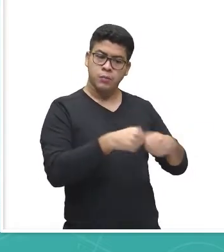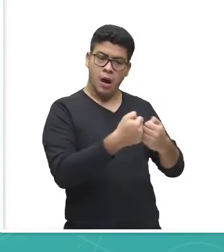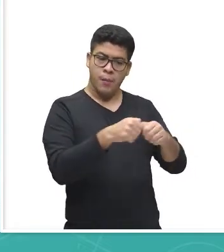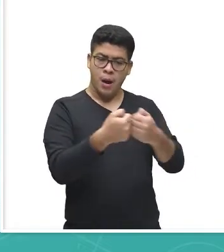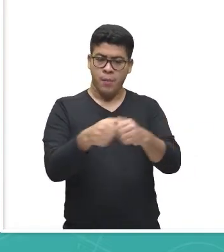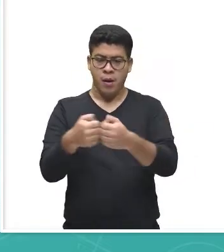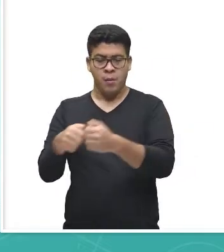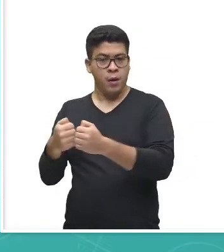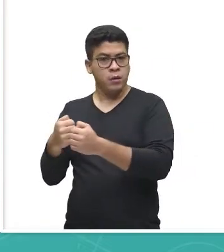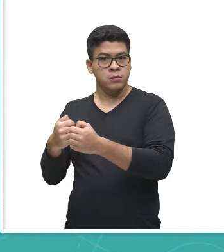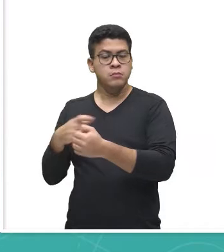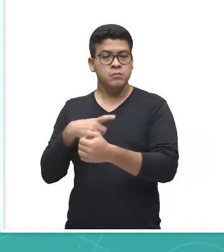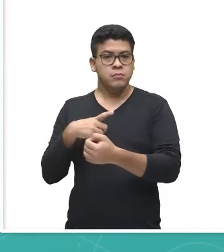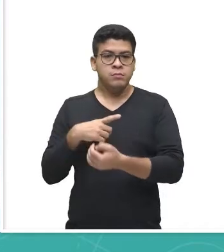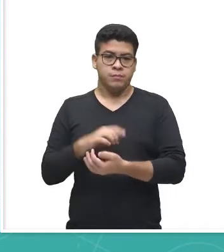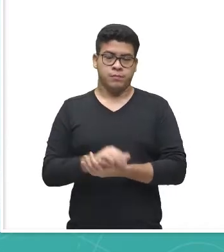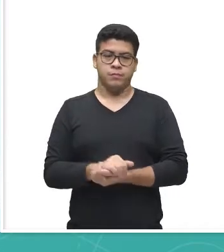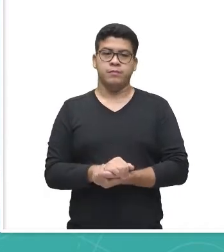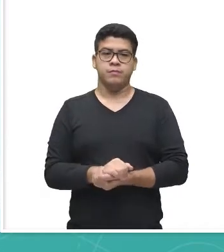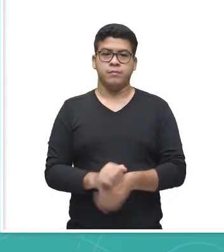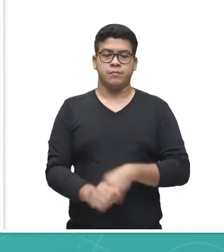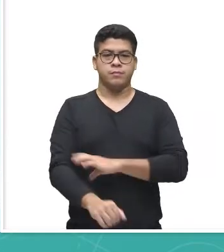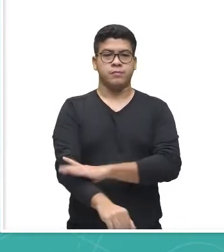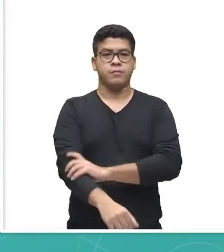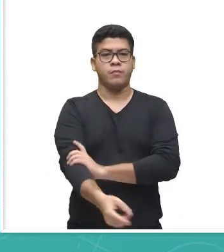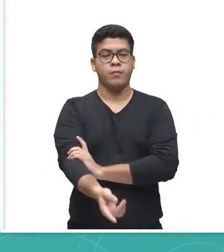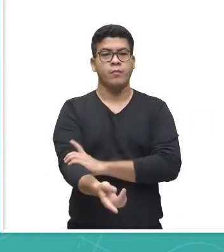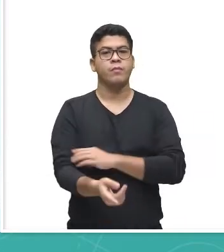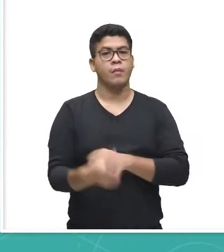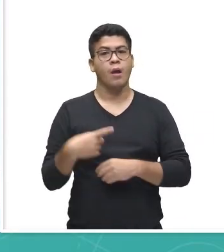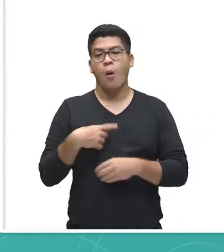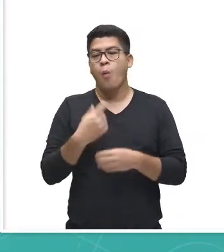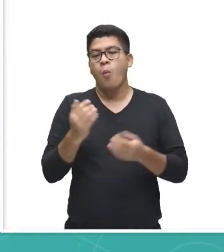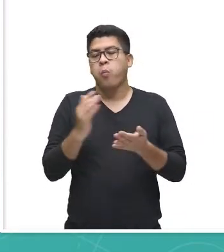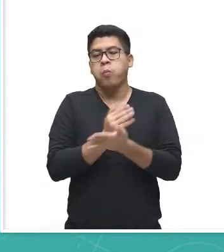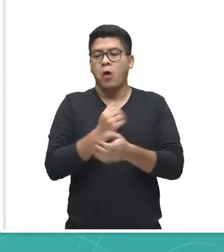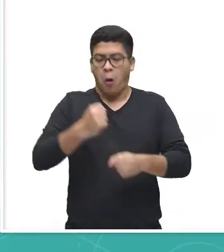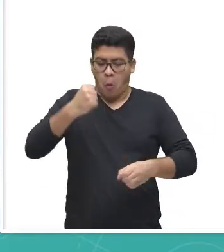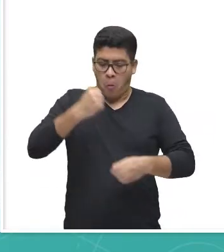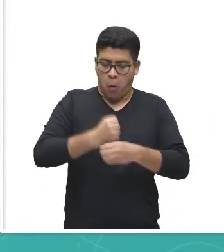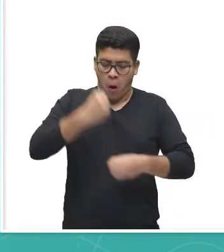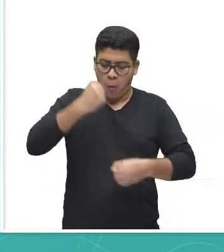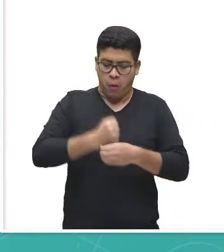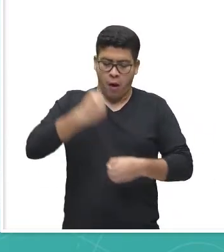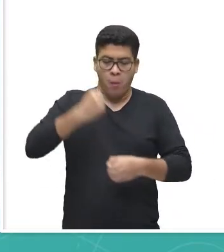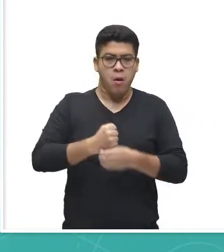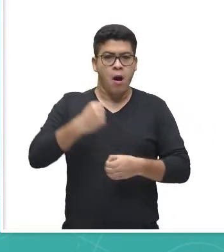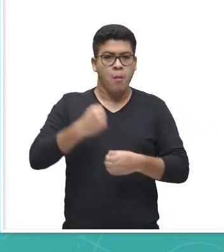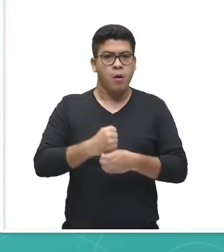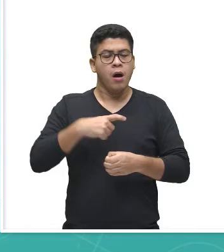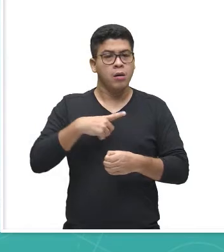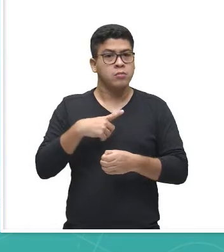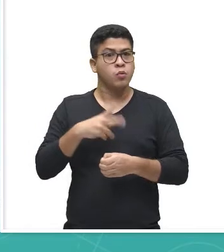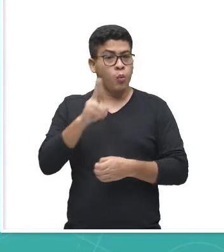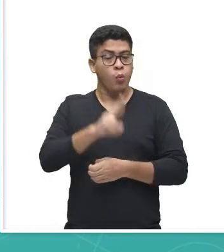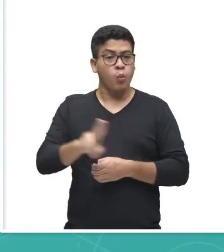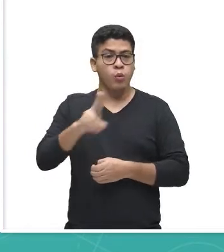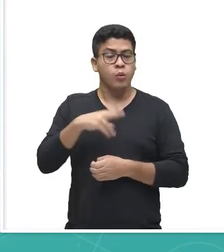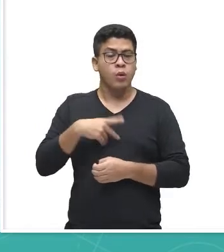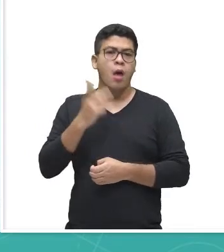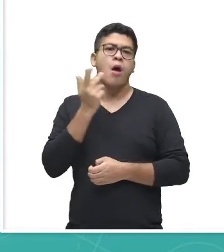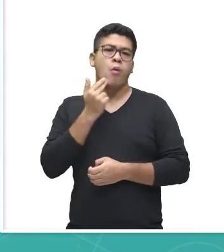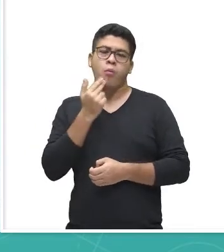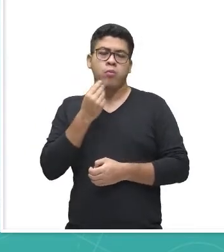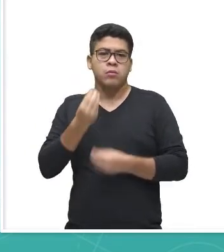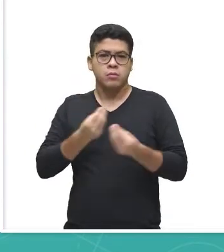vidro, utilizar ali uma espécie de um pilão, né? Ou alguma coisa desse tipo, e ela ia quebrar ainda mais, e ele ia se